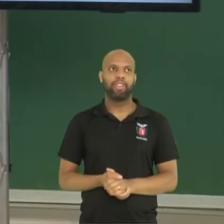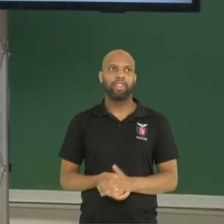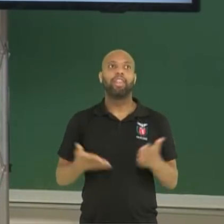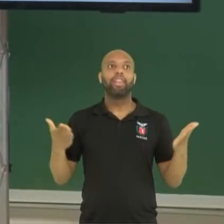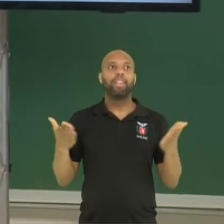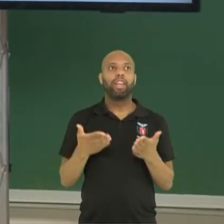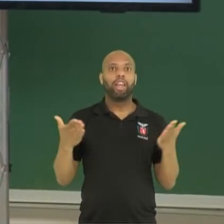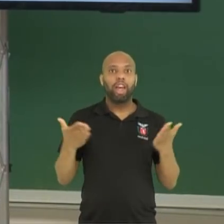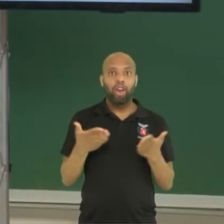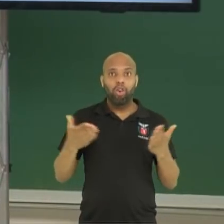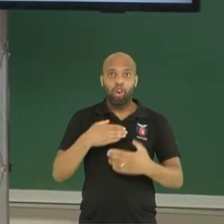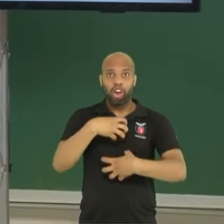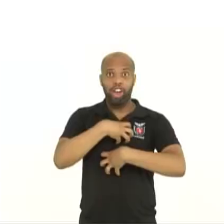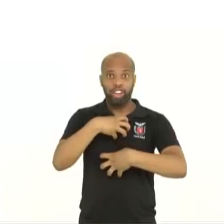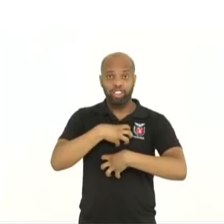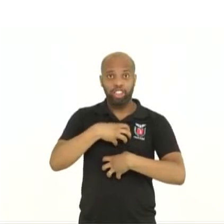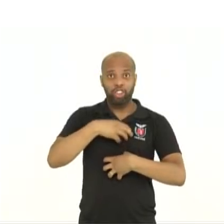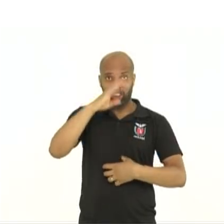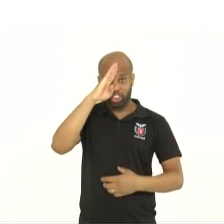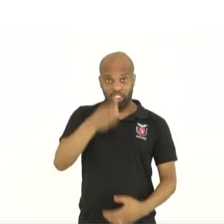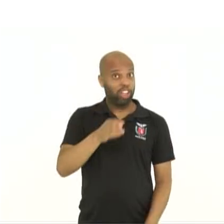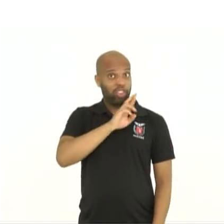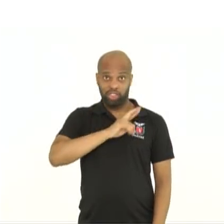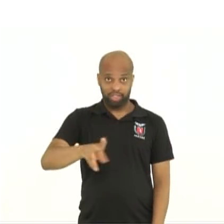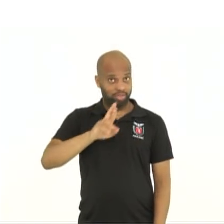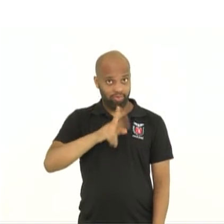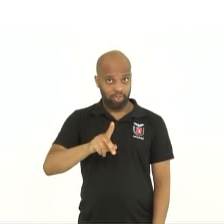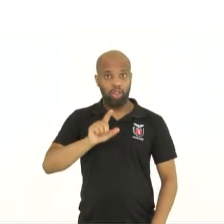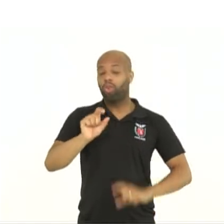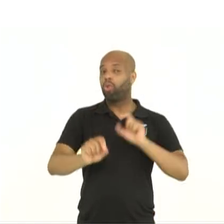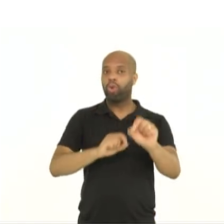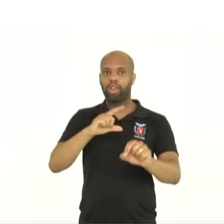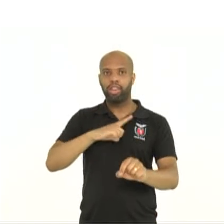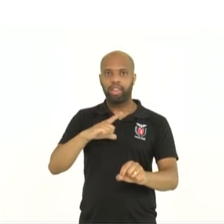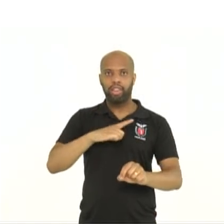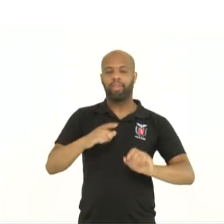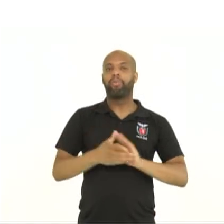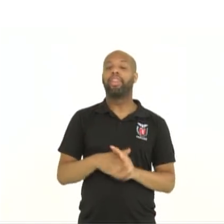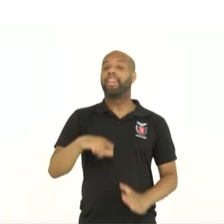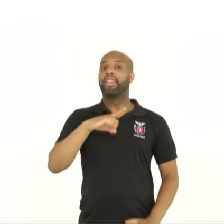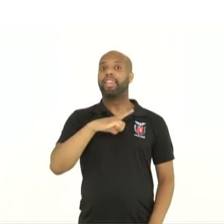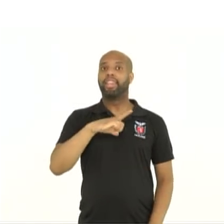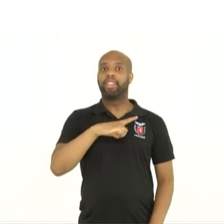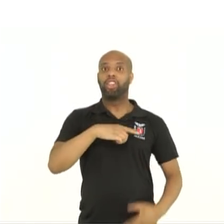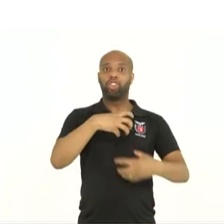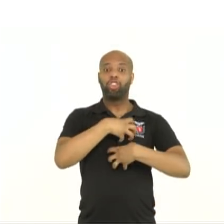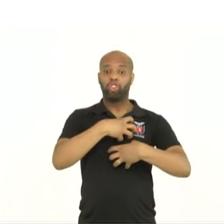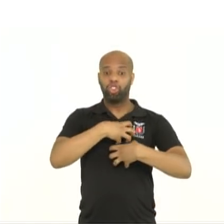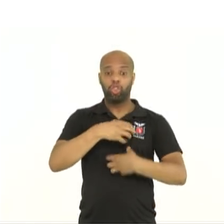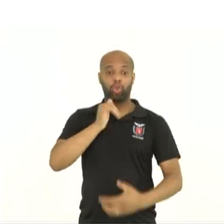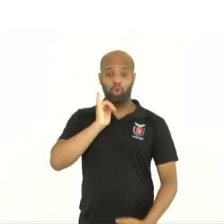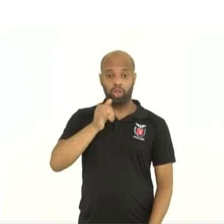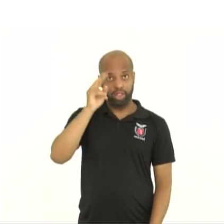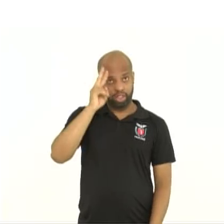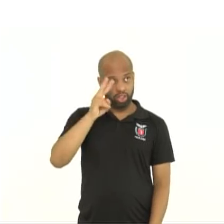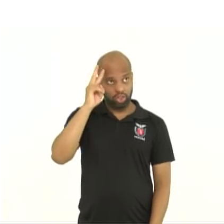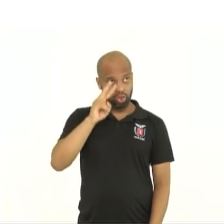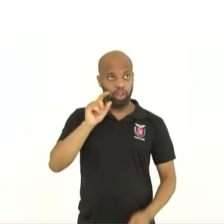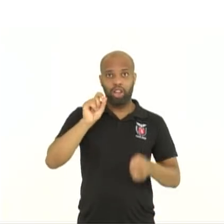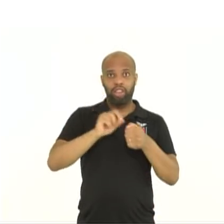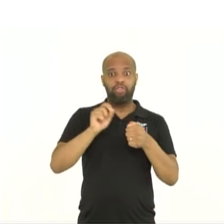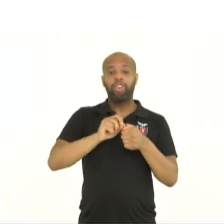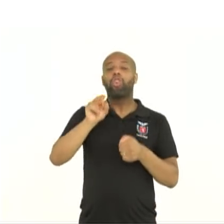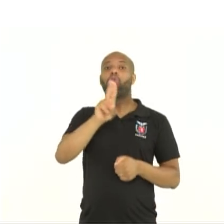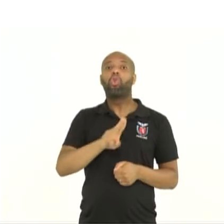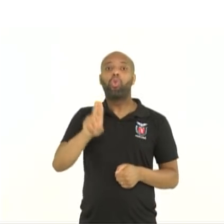Agora o discurso indireto. Olha lá. É a apresentação das falas das personagens de uma narrativa, feita pelas palavras